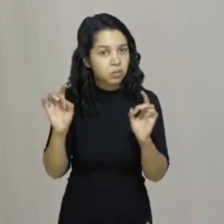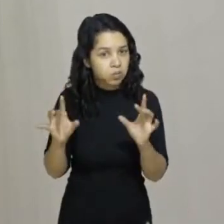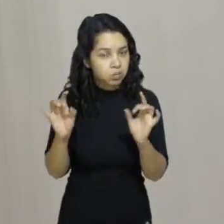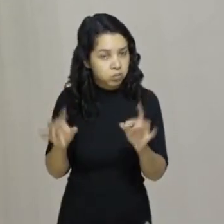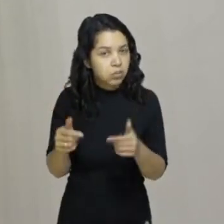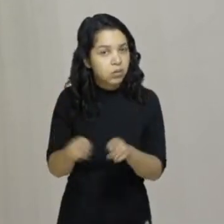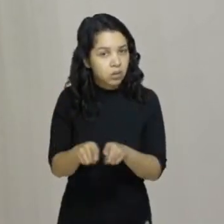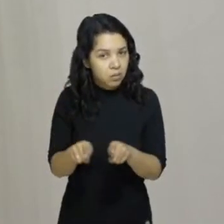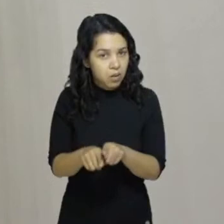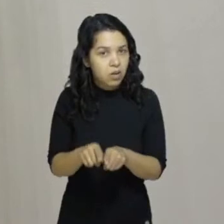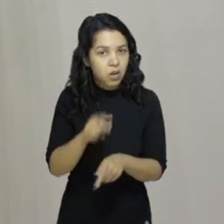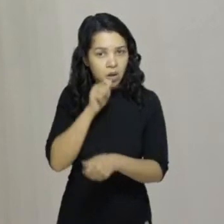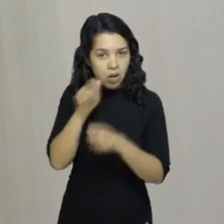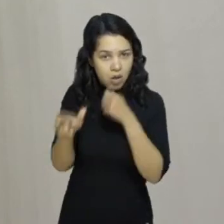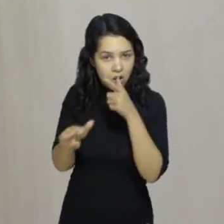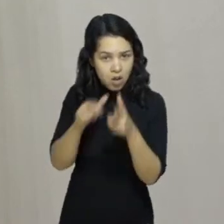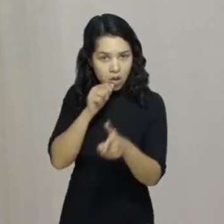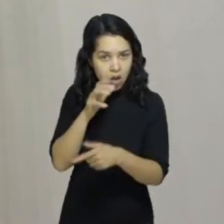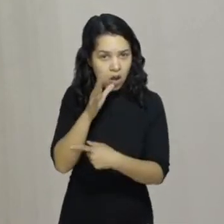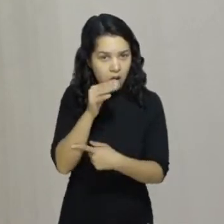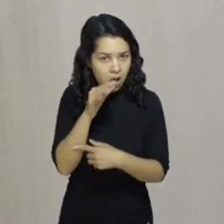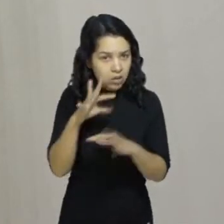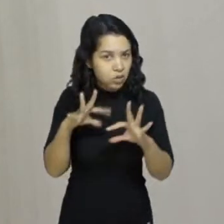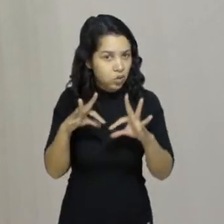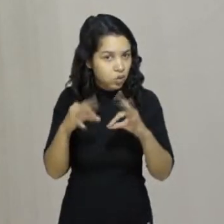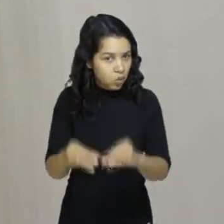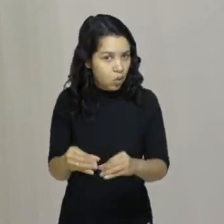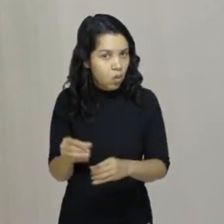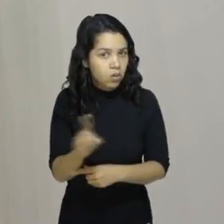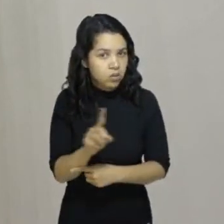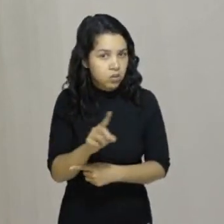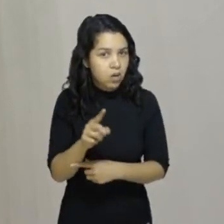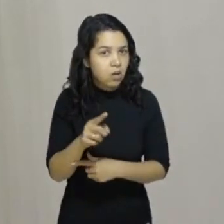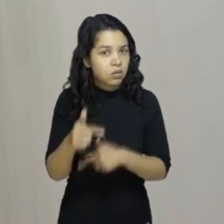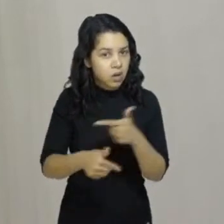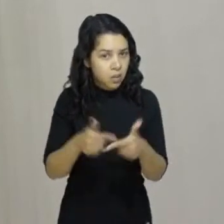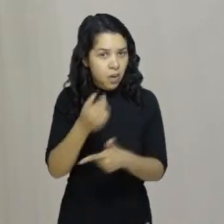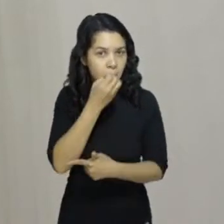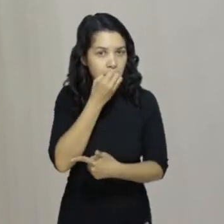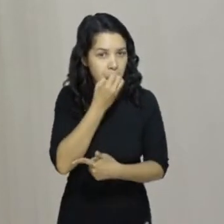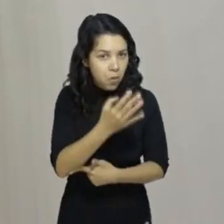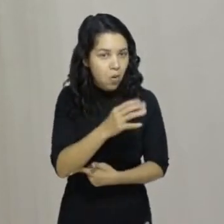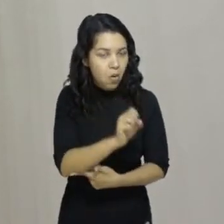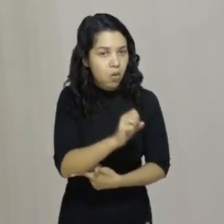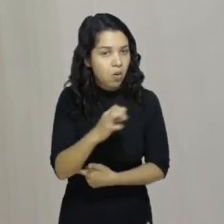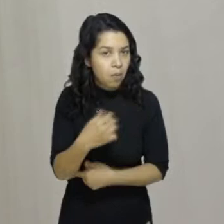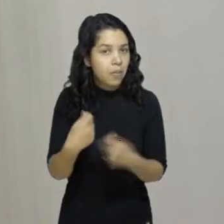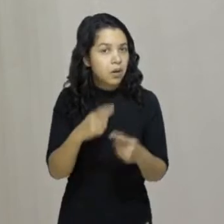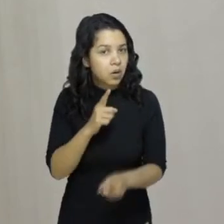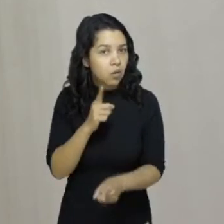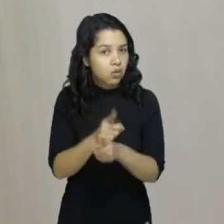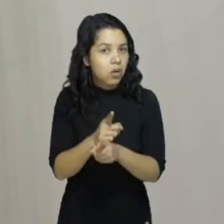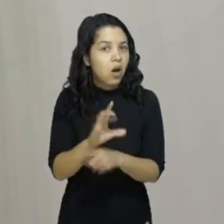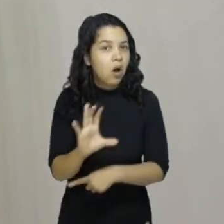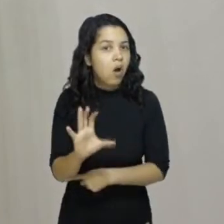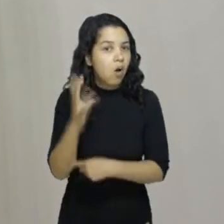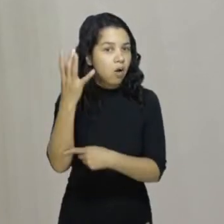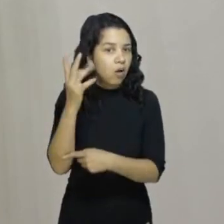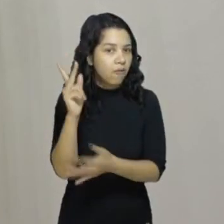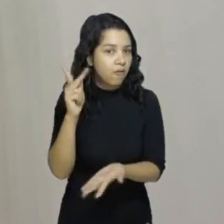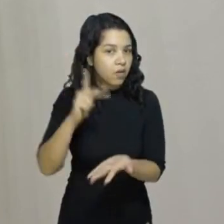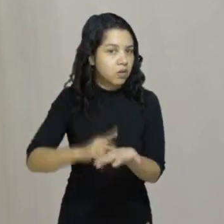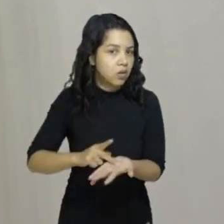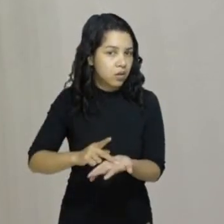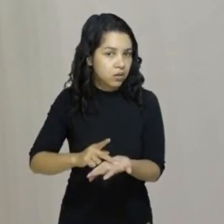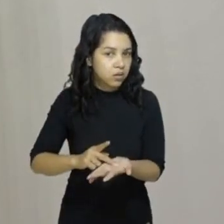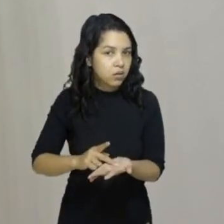nós podemos criticar a canção como um todo porque ela tem prestado um bom trabalho para Santa Catarina precisa me encontrar o que aconteceu de verdade e aí eu